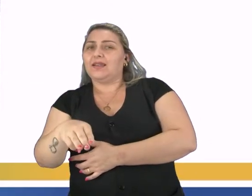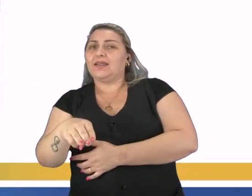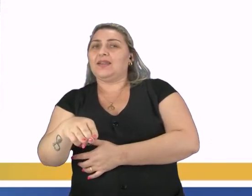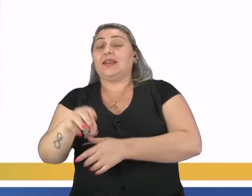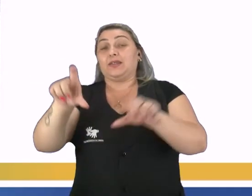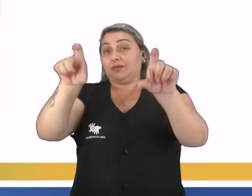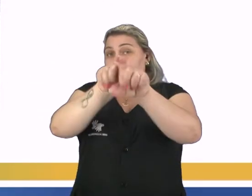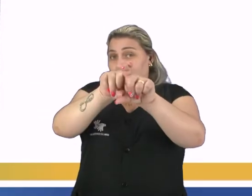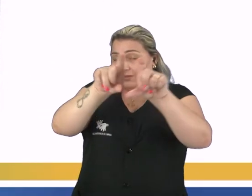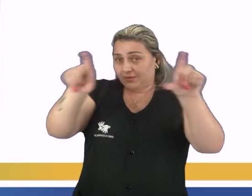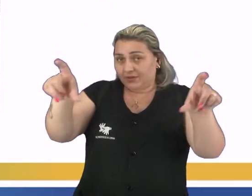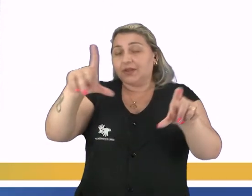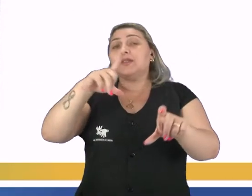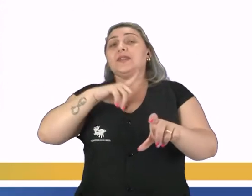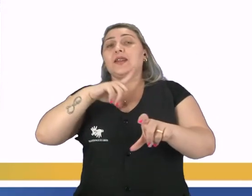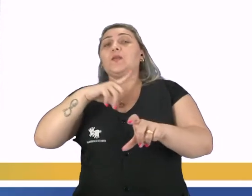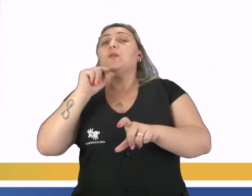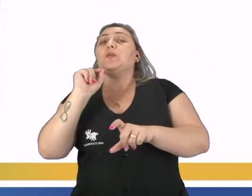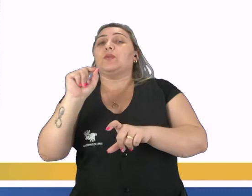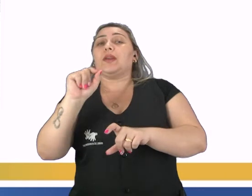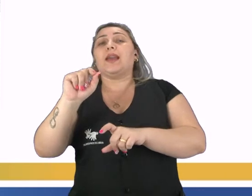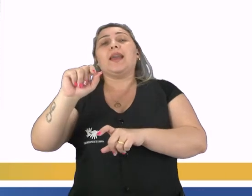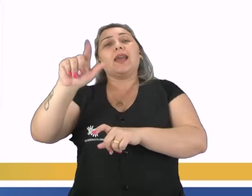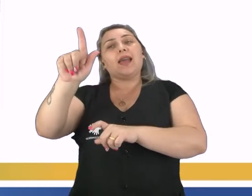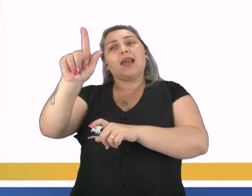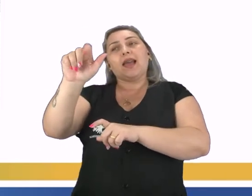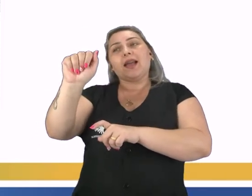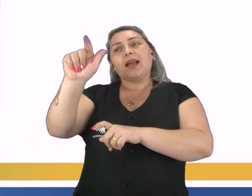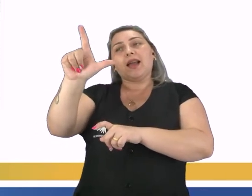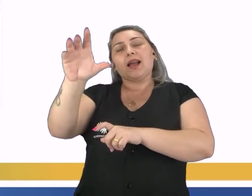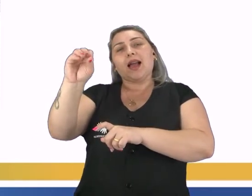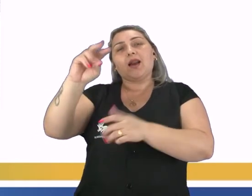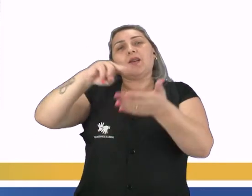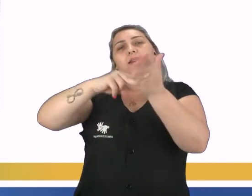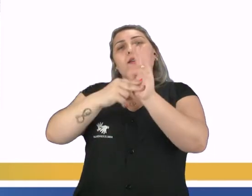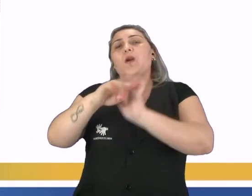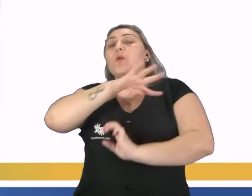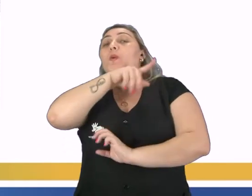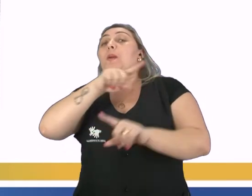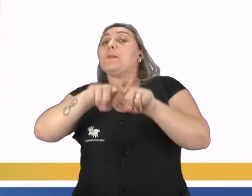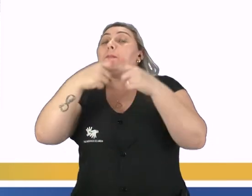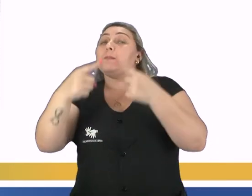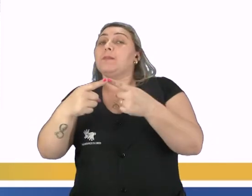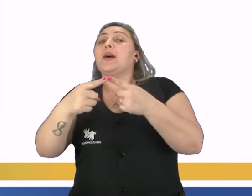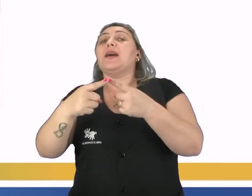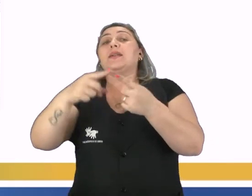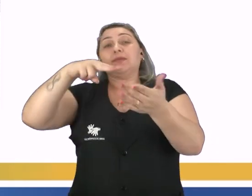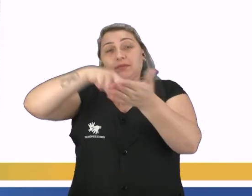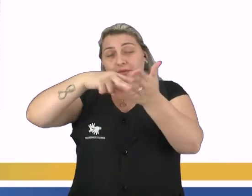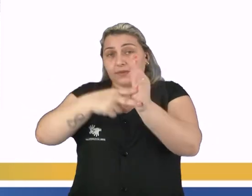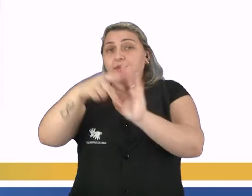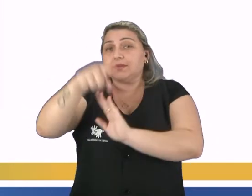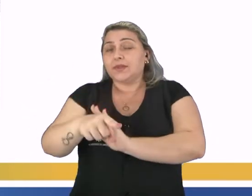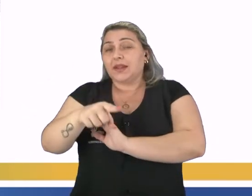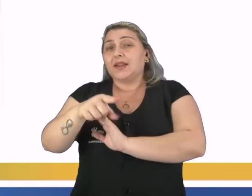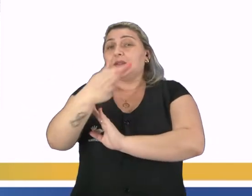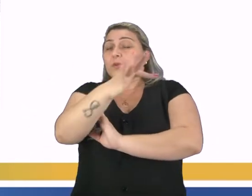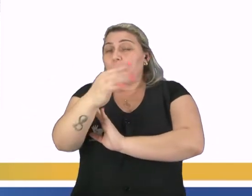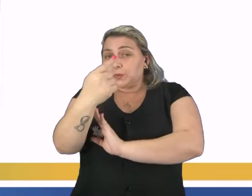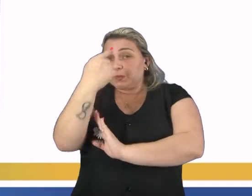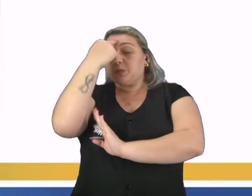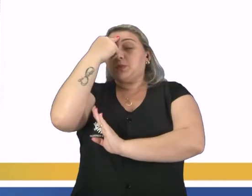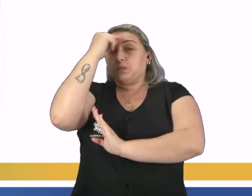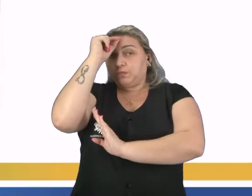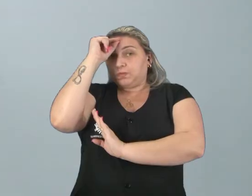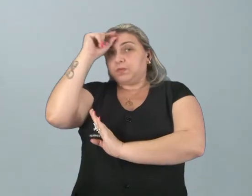A tirinha, ela teve a intenção de tratar da ambiguidade, mas o objetivo aqui para eu falar para vocês é que se você usa o